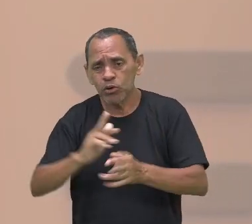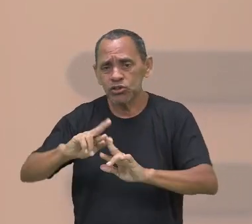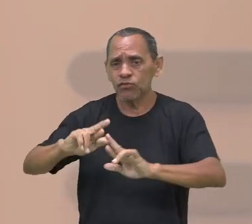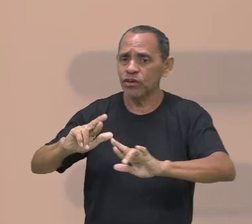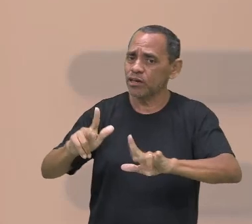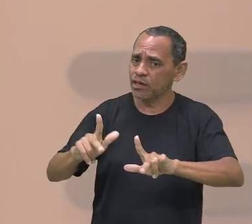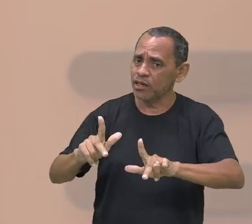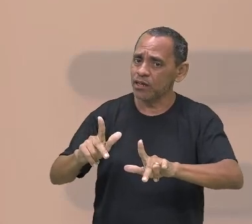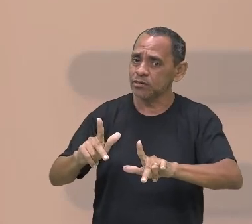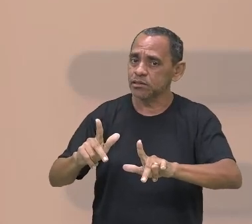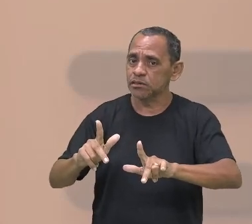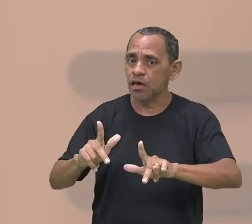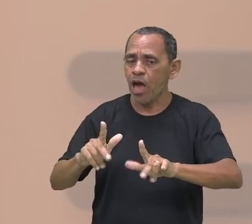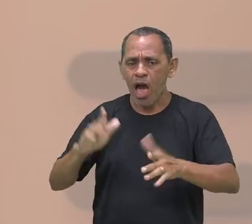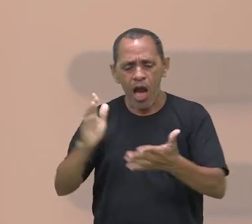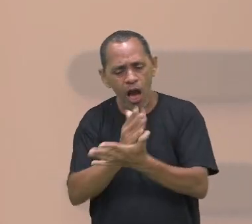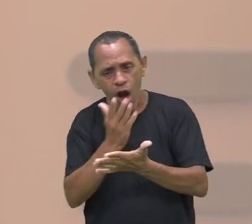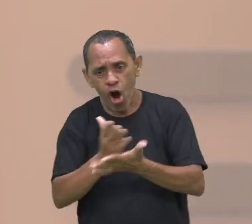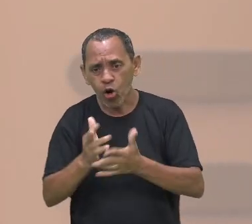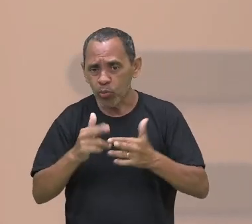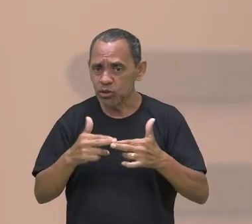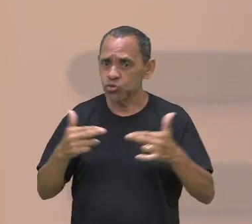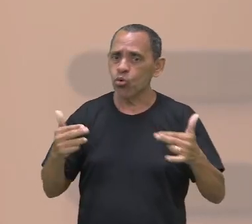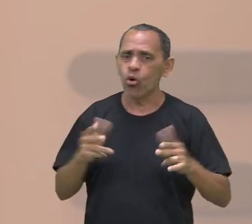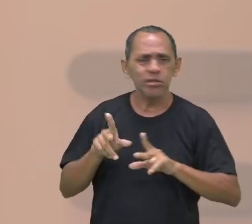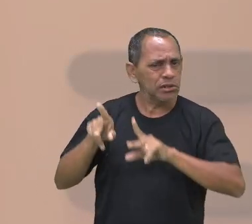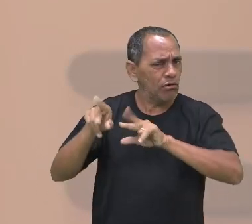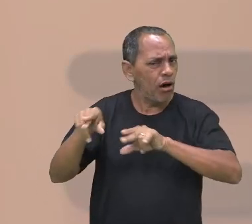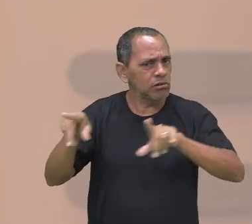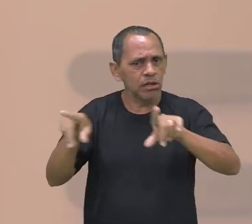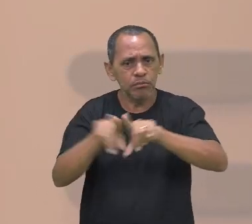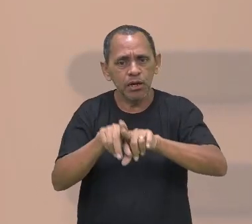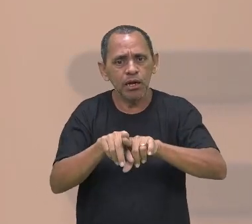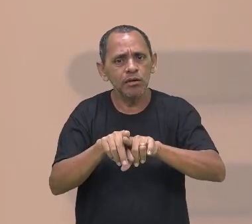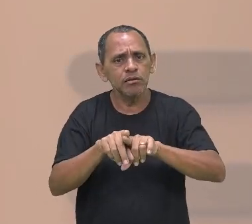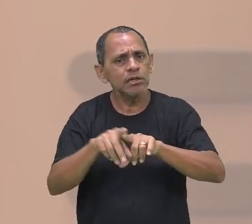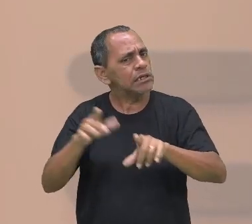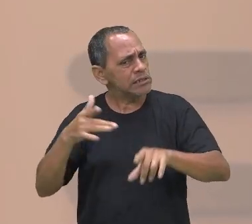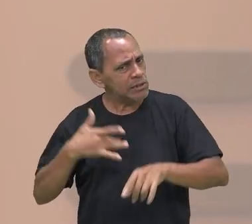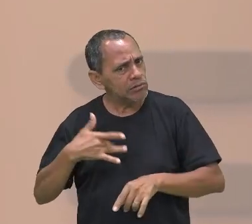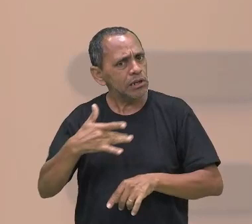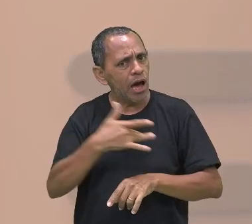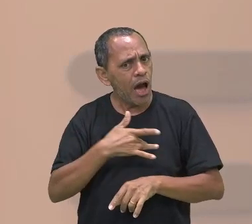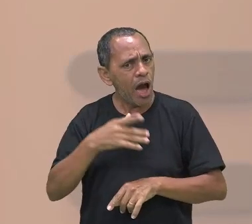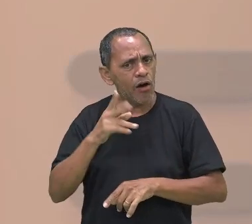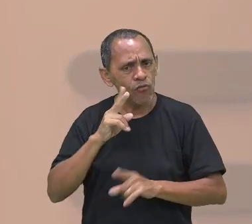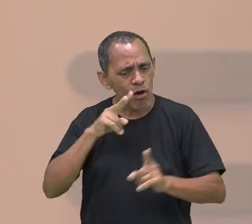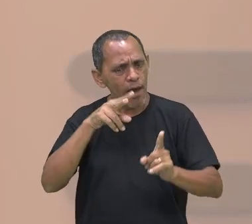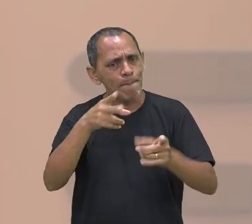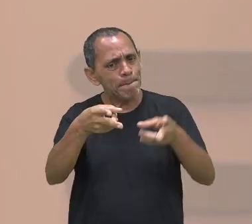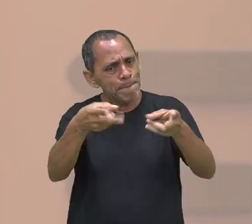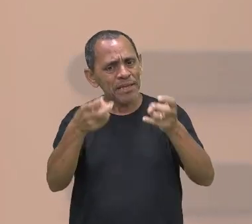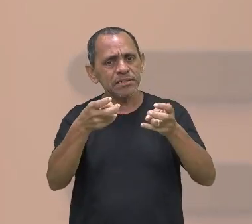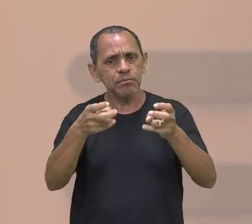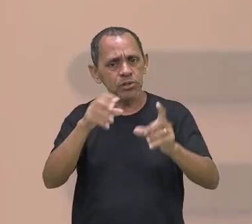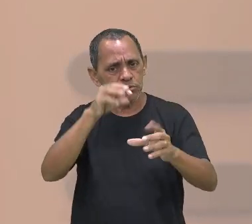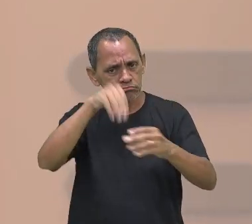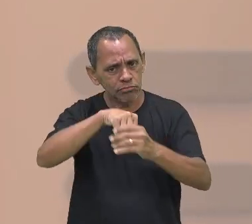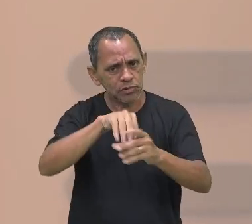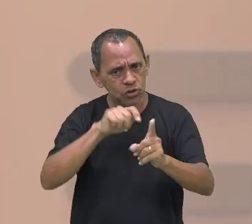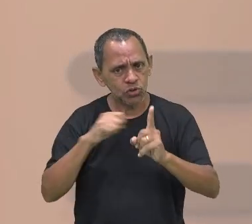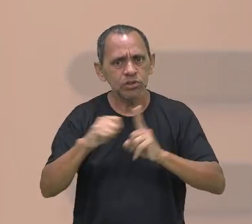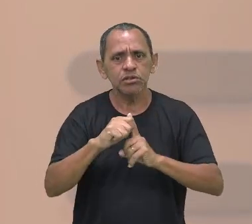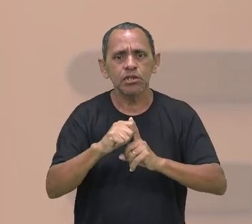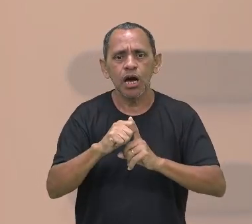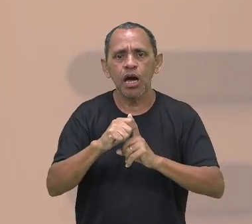e isso é muito saudável e é visto dentro da sociologia e de outros campos do conhecimento